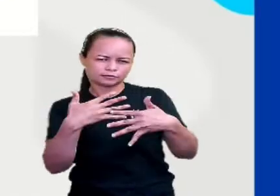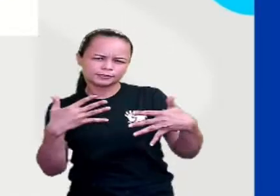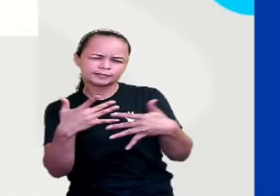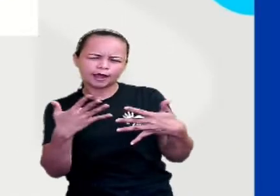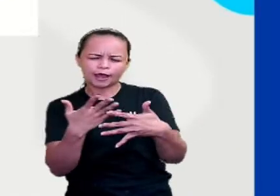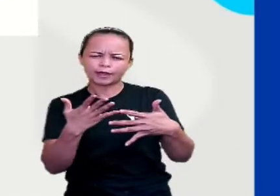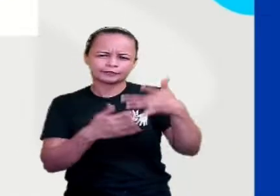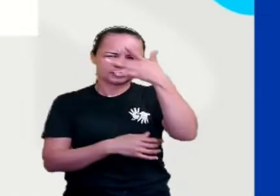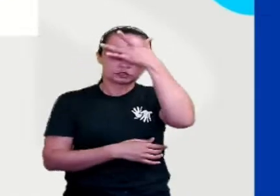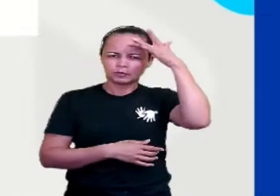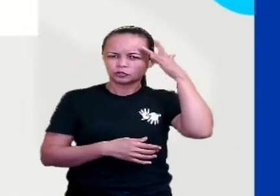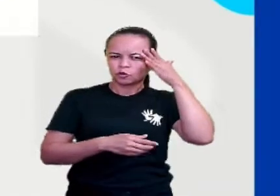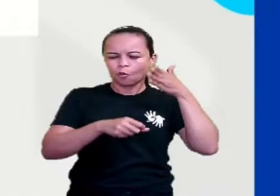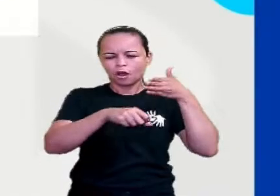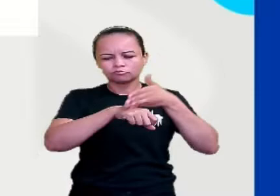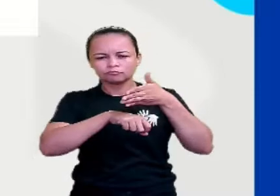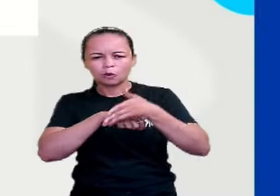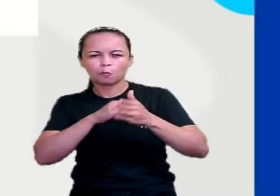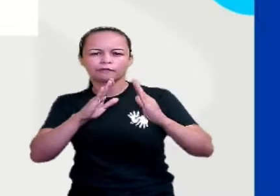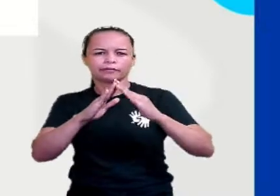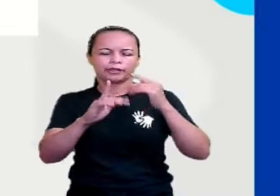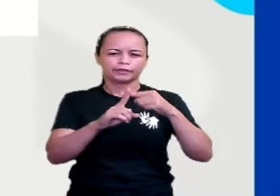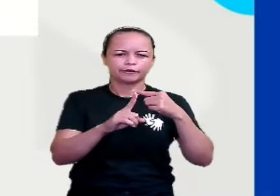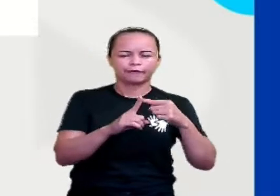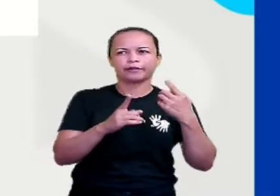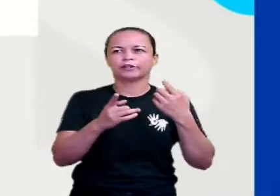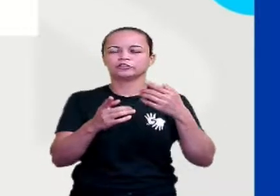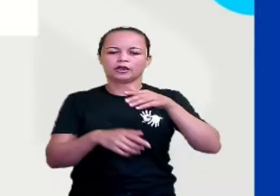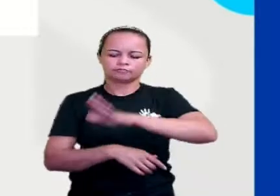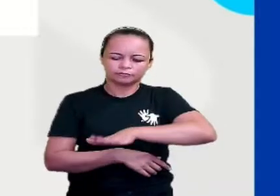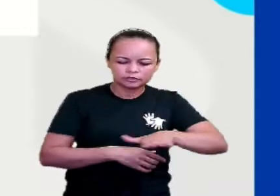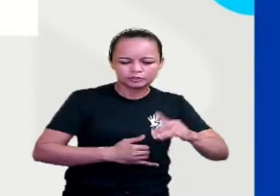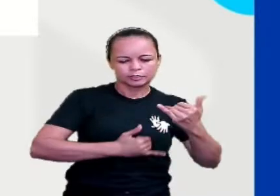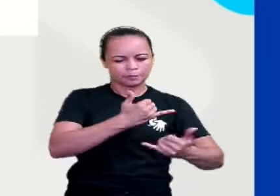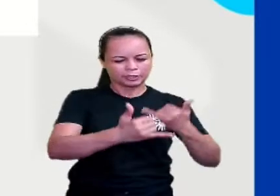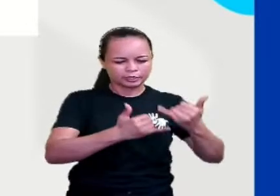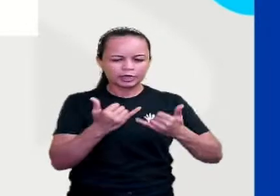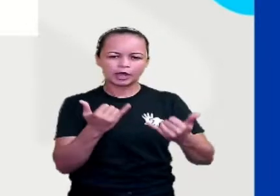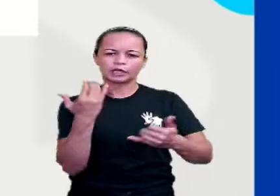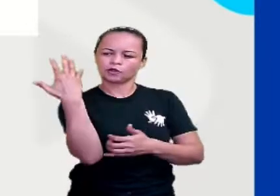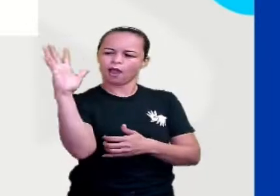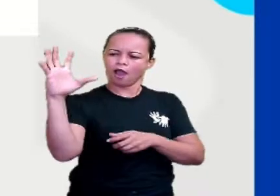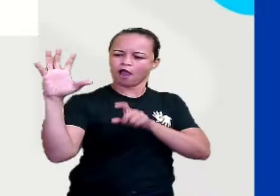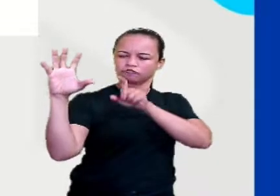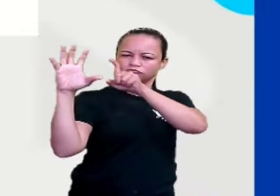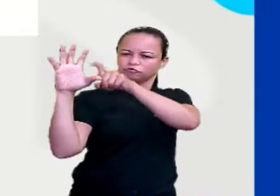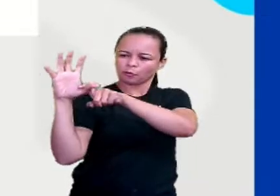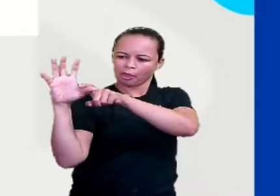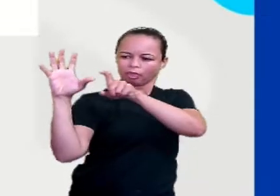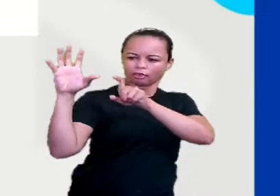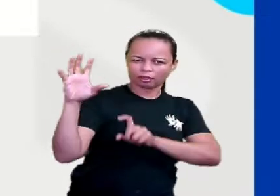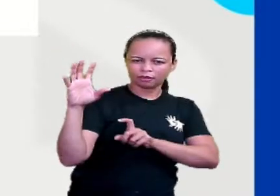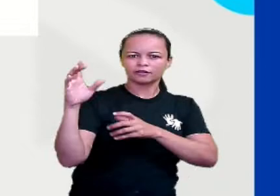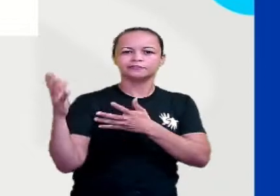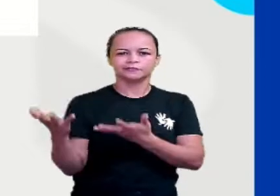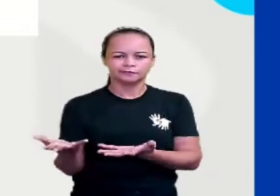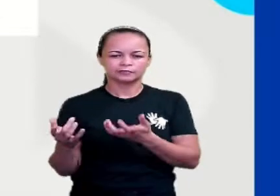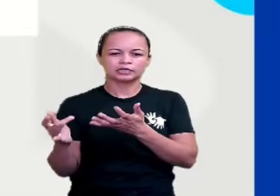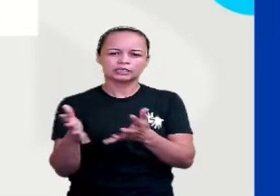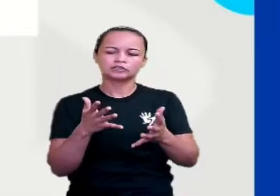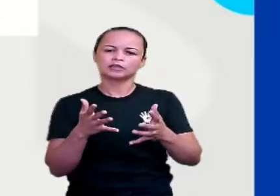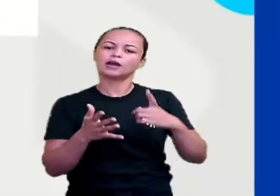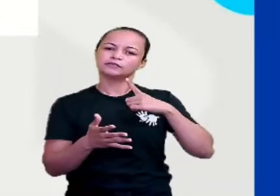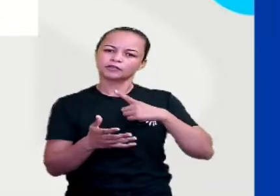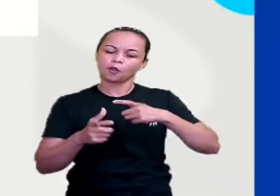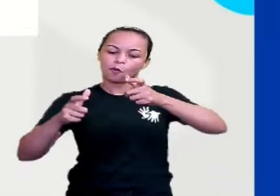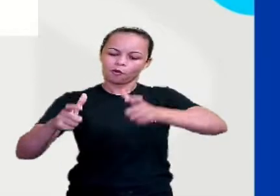As pessoas estão indo à igreja, as crianças estão brincando, subindo em árvore, descendo. Já é um outro olhar, já é um outro local que a